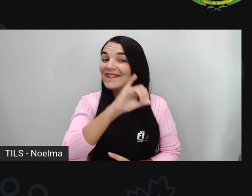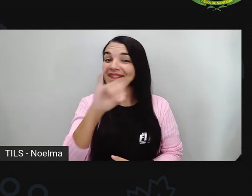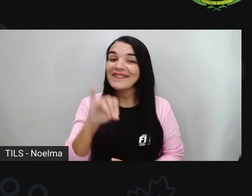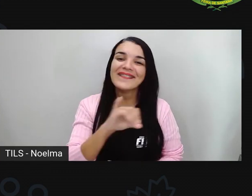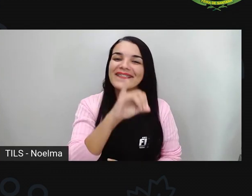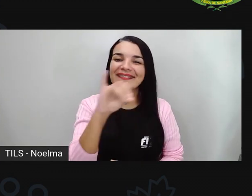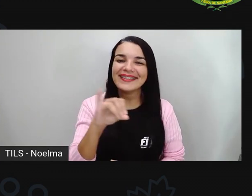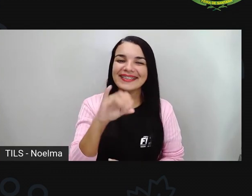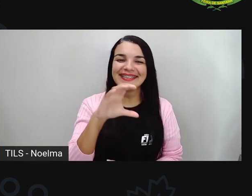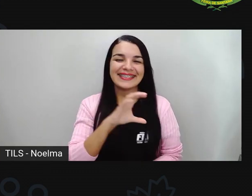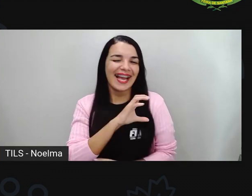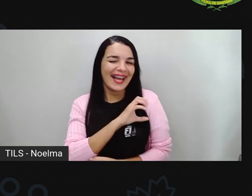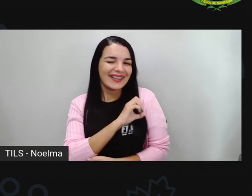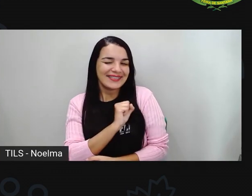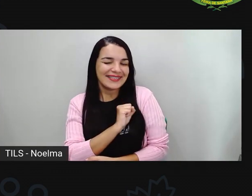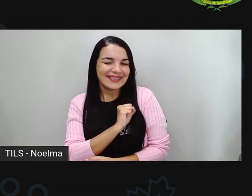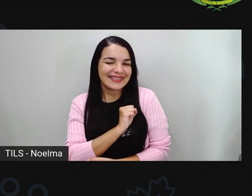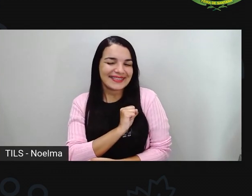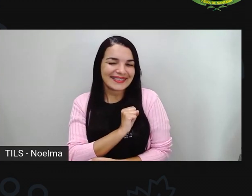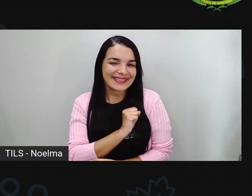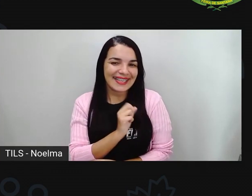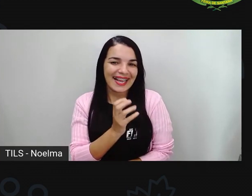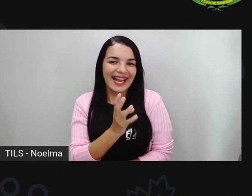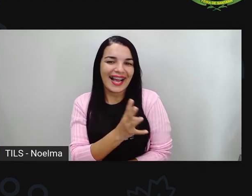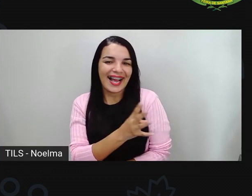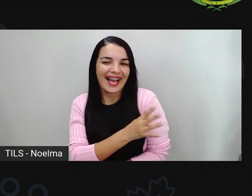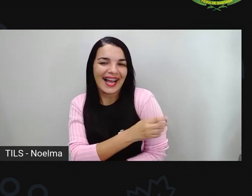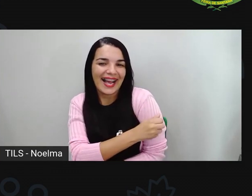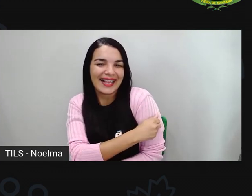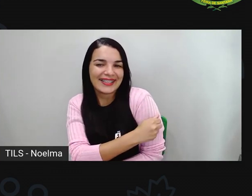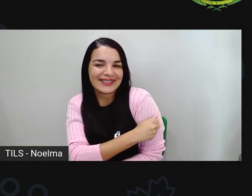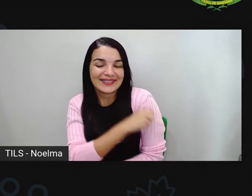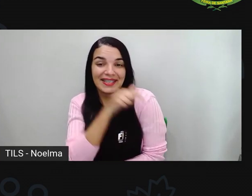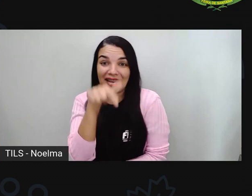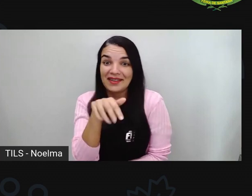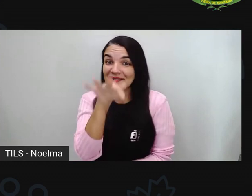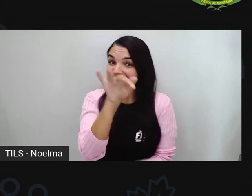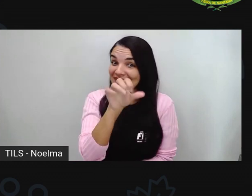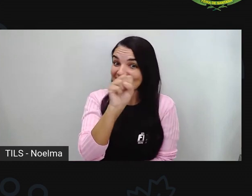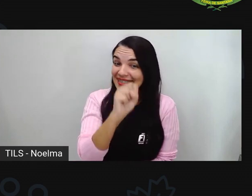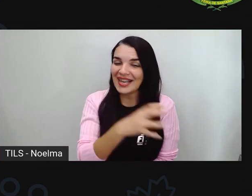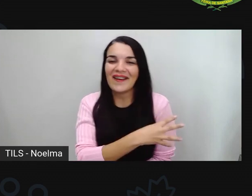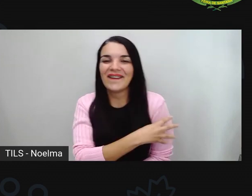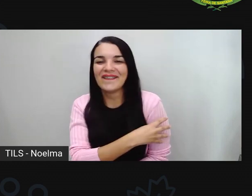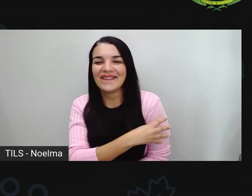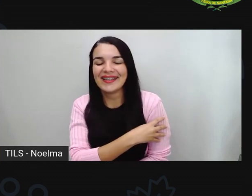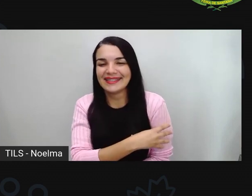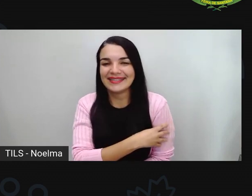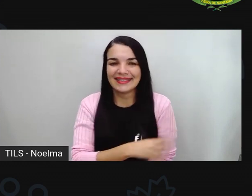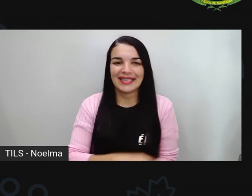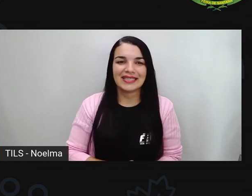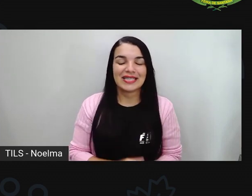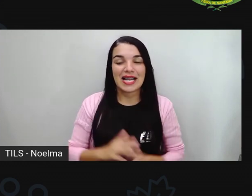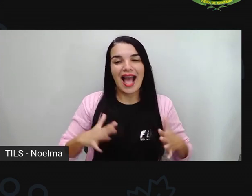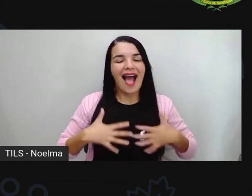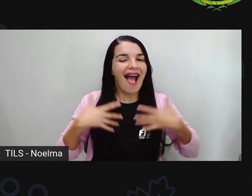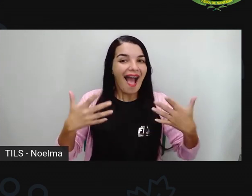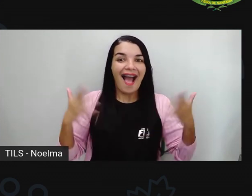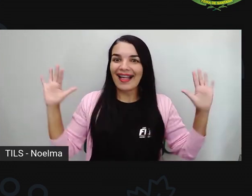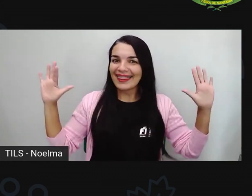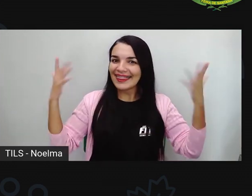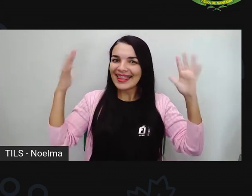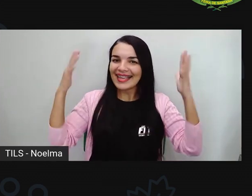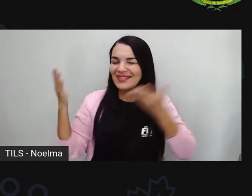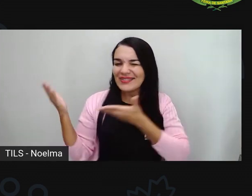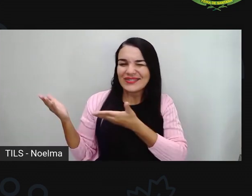Olá, meus amores, meus queridos alunos da cidade Feira de Santana, nossos quartos anos. É com enorme alegria que a